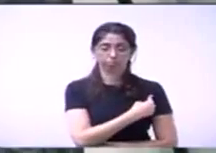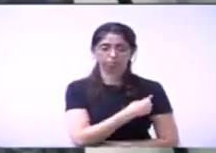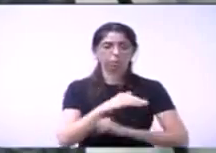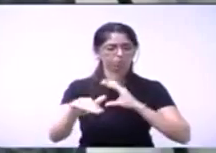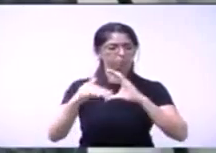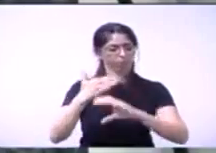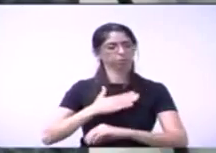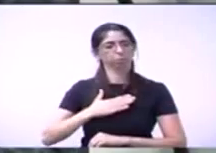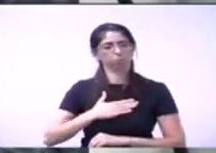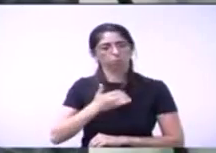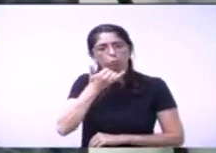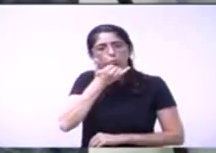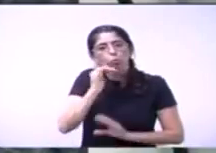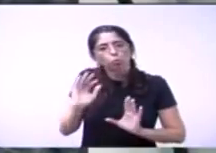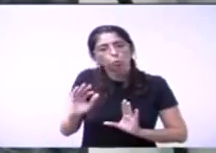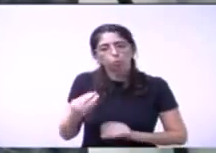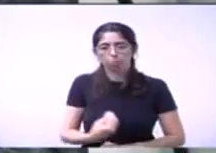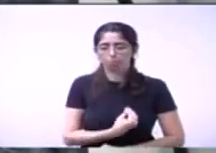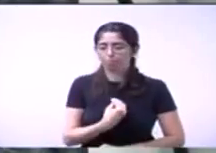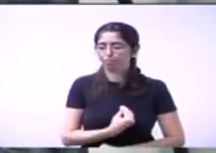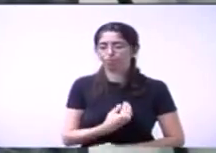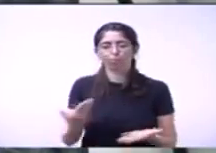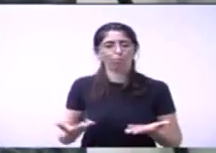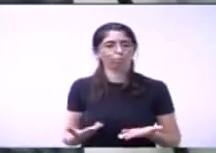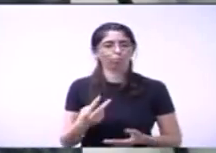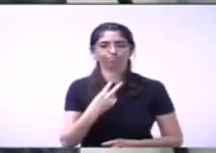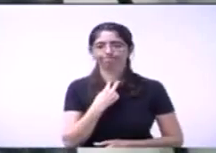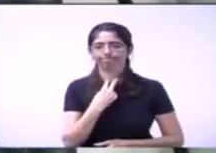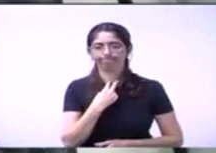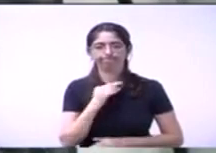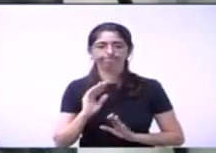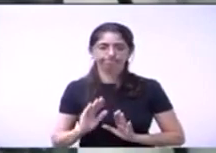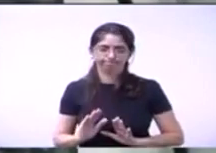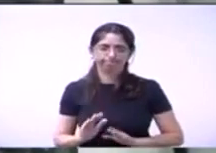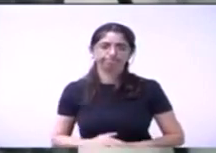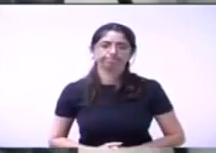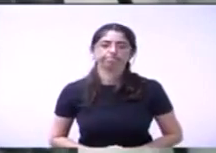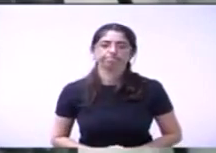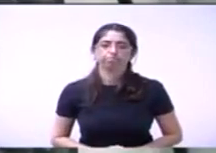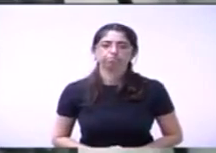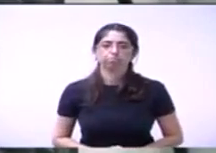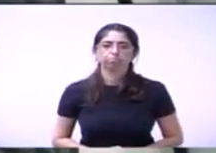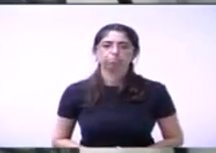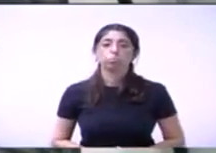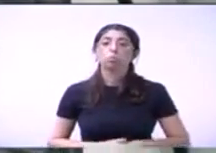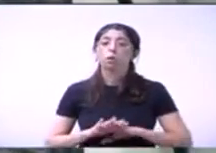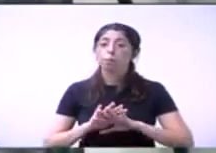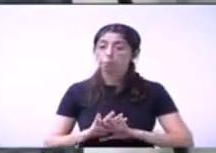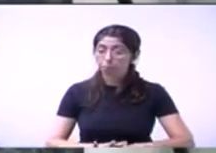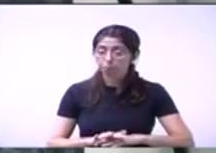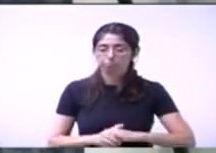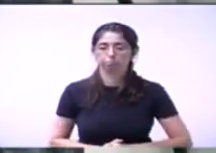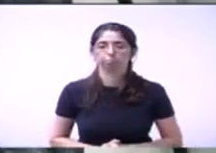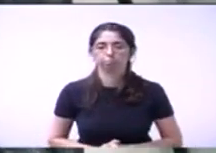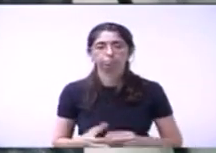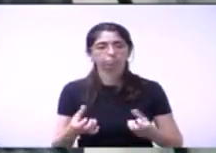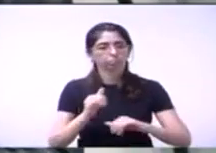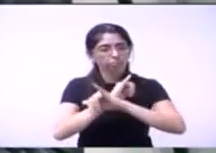uma mensagem, pediu desculpa que não poderia comparecer, como se ele precisasse disso. Mas eu deixo aqui registrado